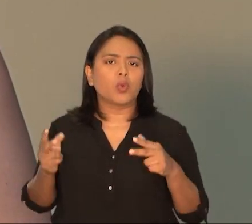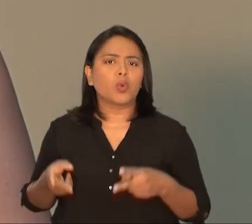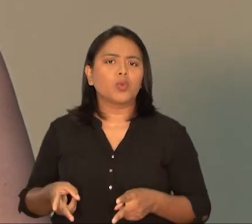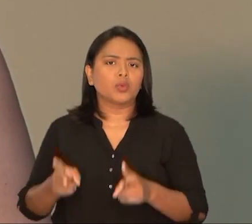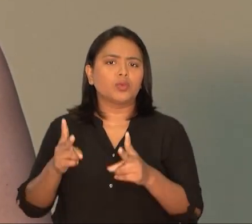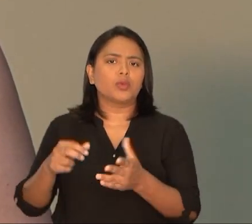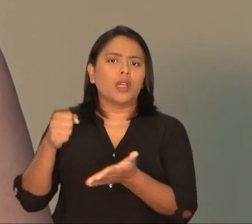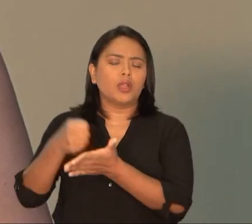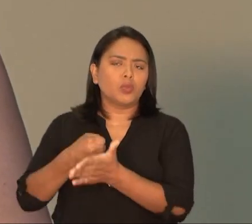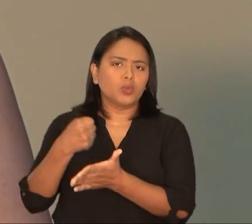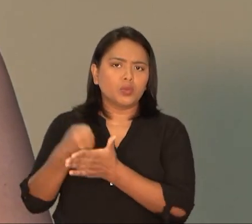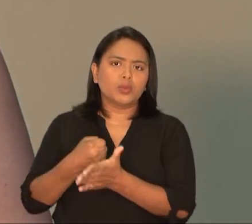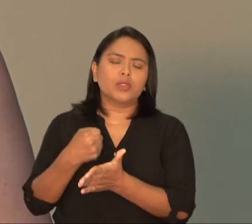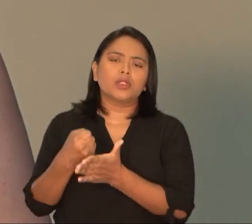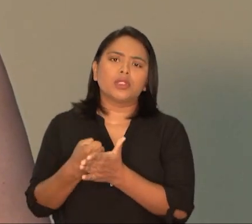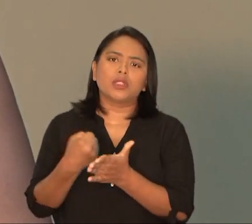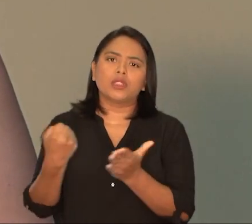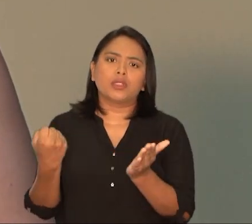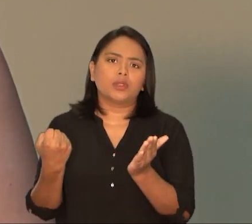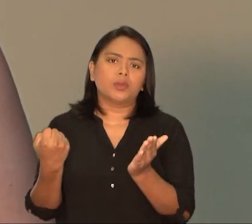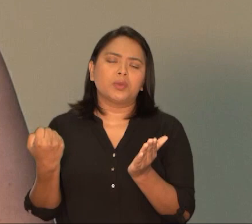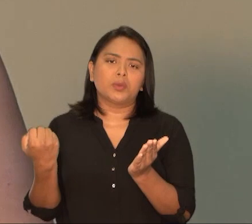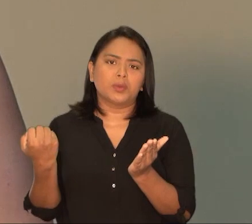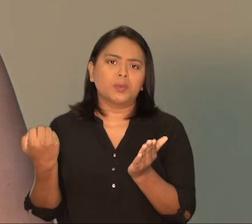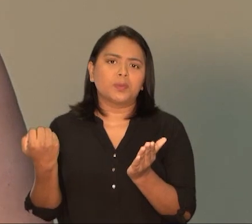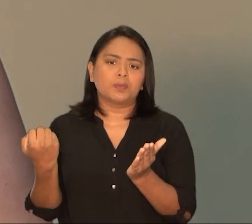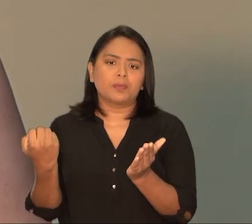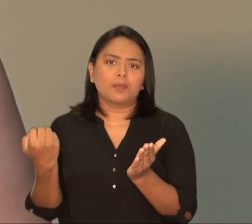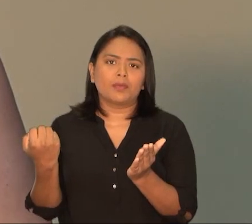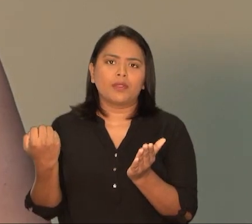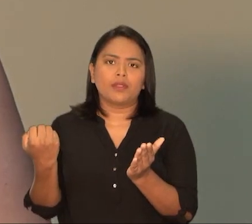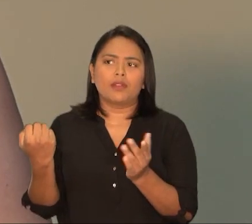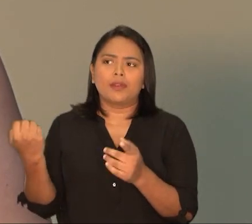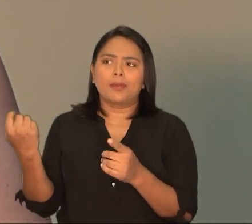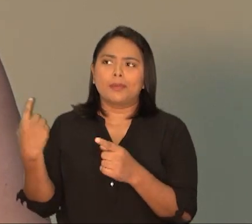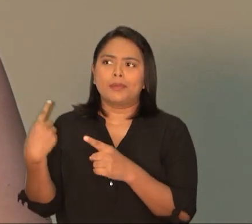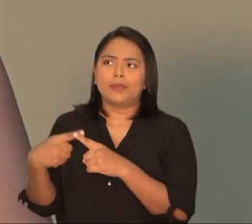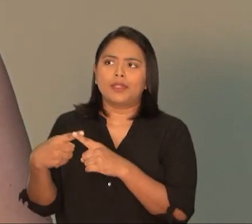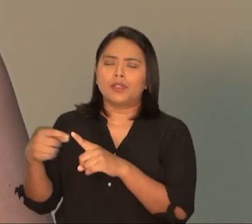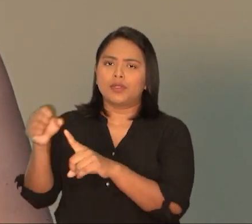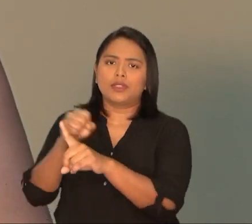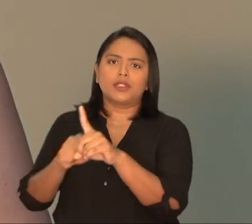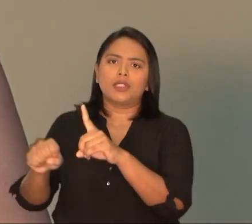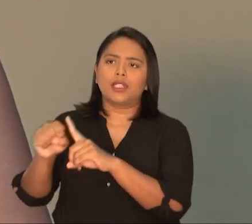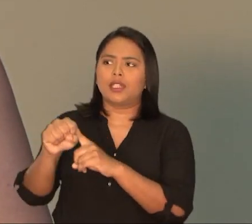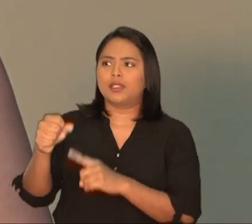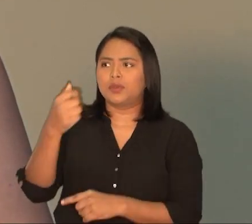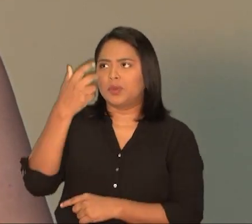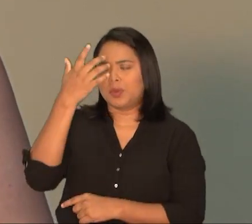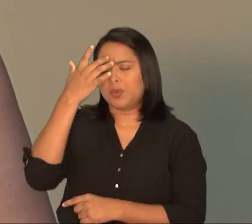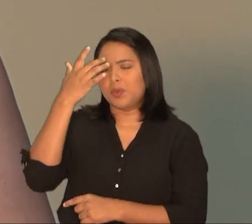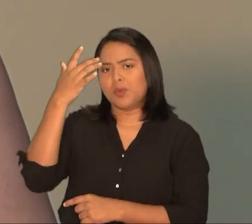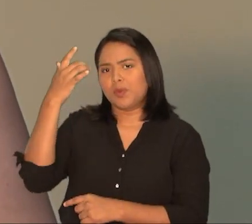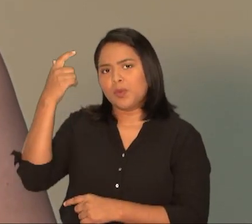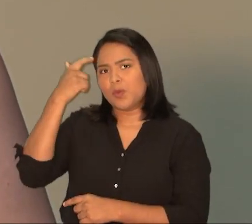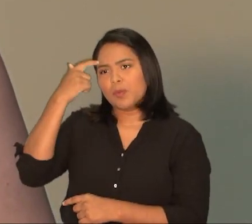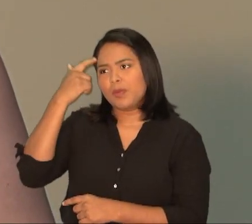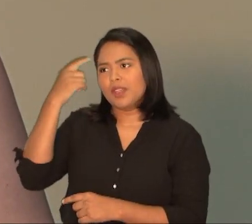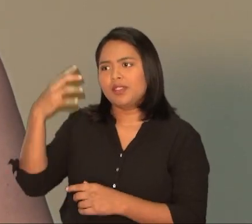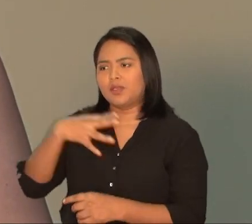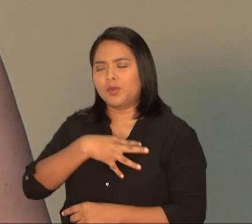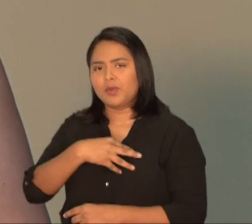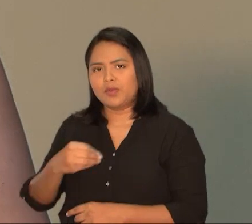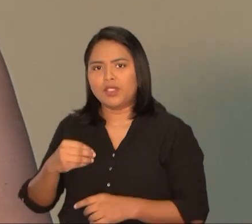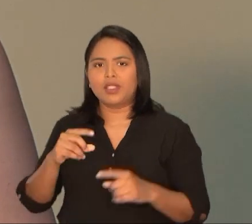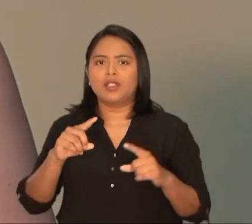um sistema que não pensa nos nossos filhos, né, todo um sistema educacional, todo um sistema de